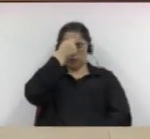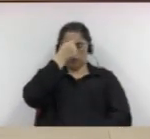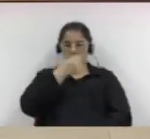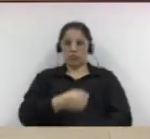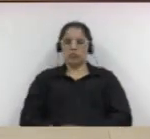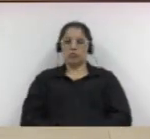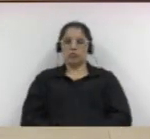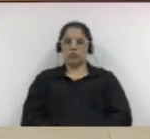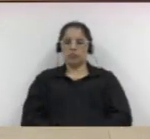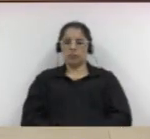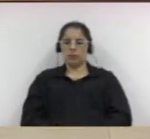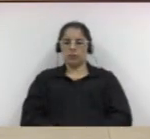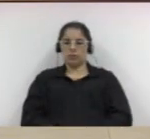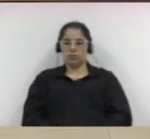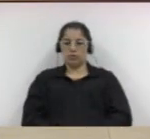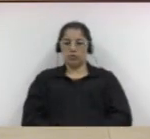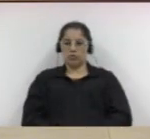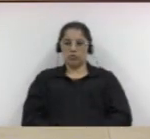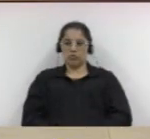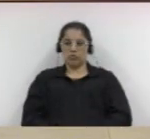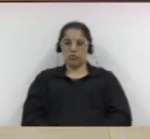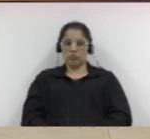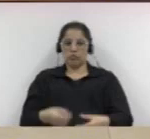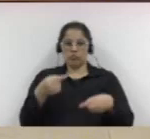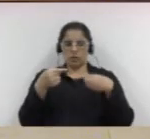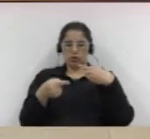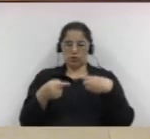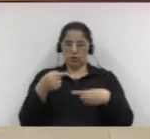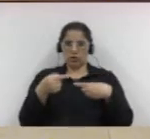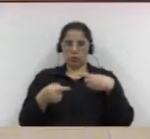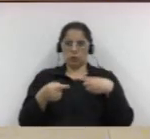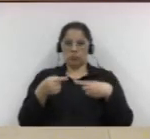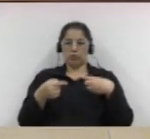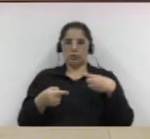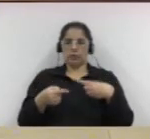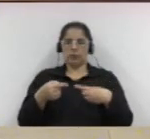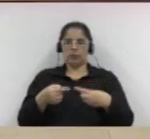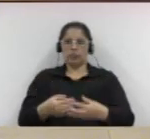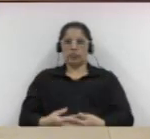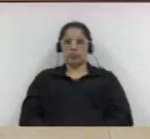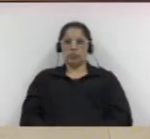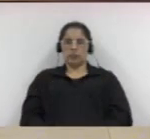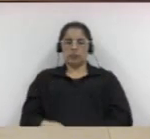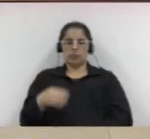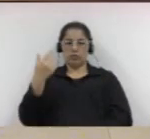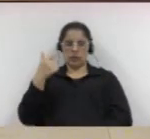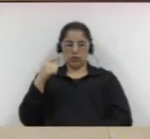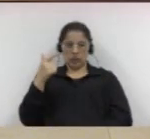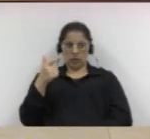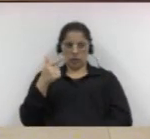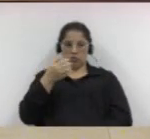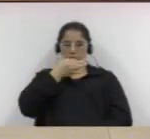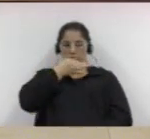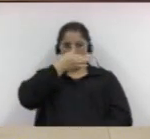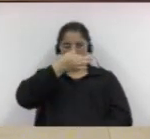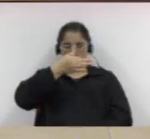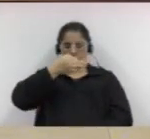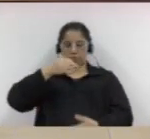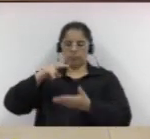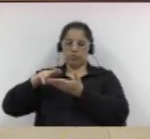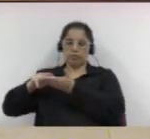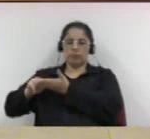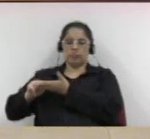vereador Sidney Pascotto está em discussão. Não havendo quem queira discutir, encaminhe-se